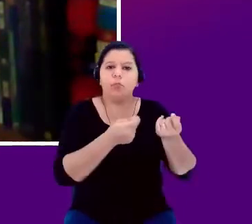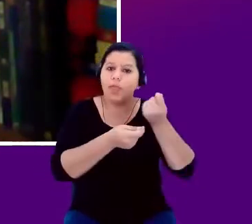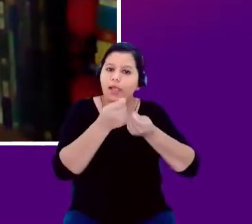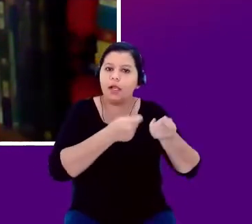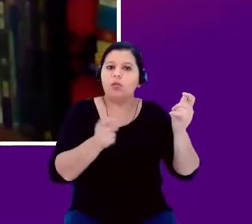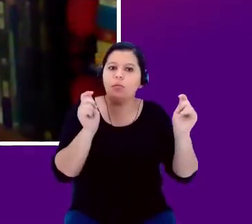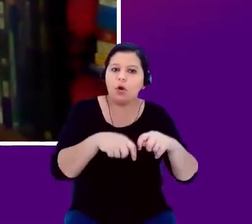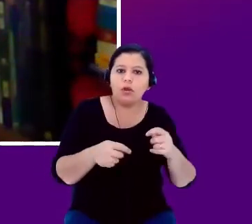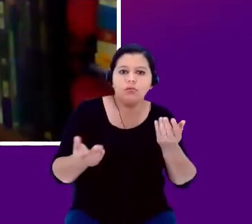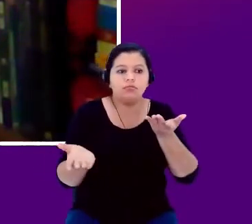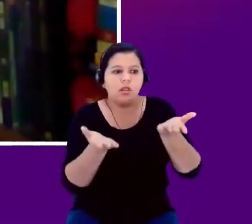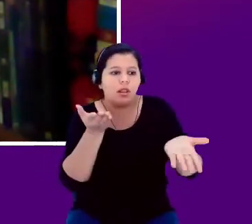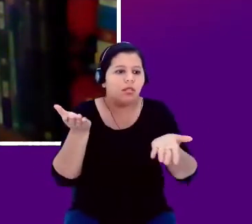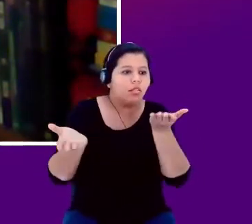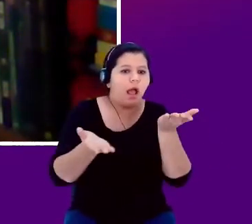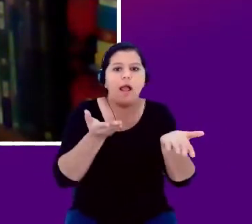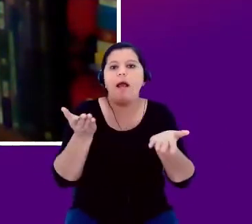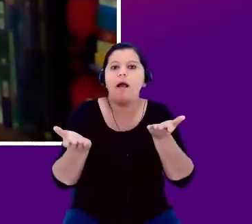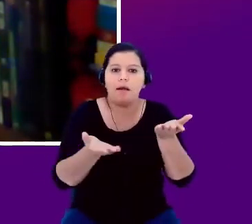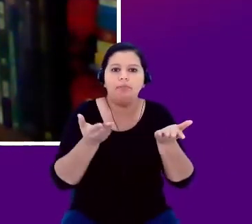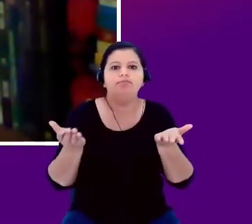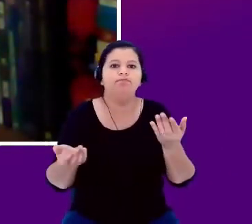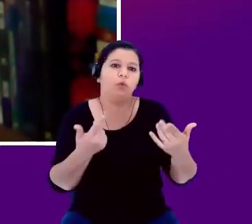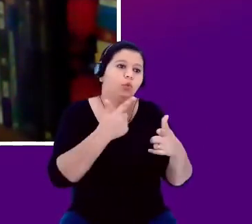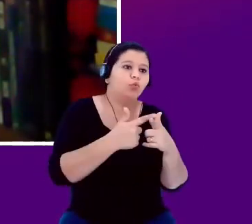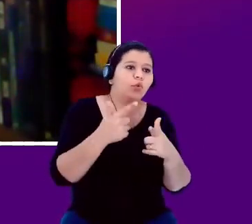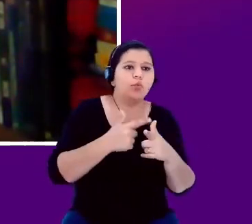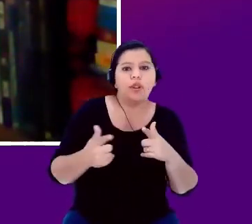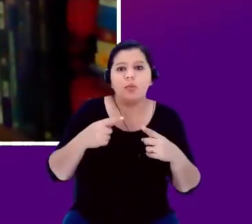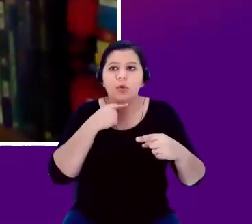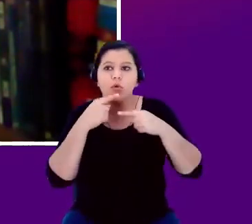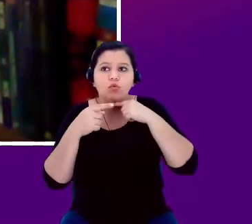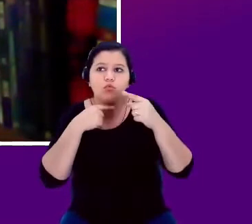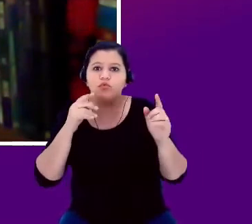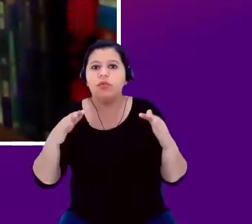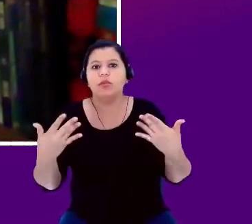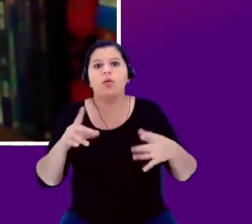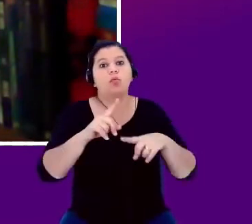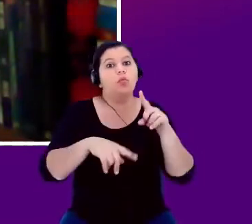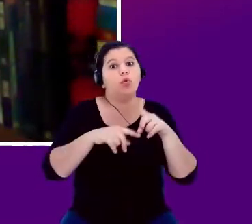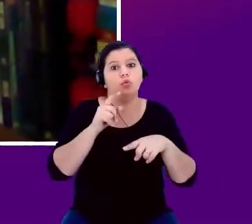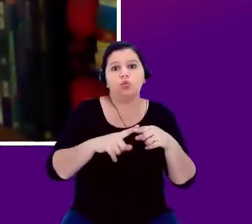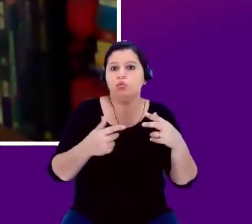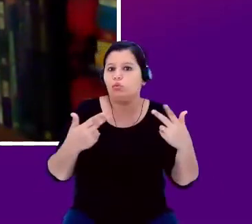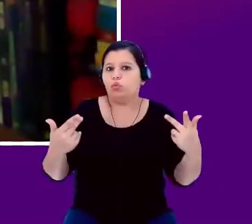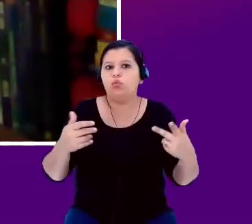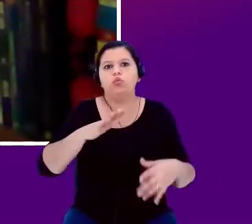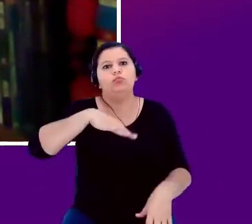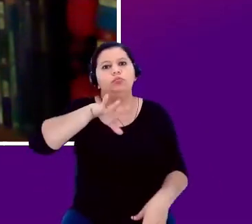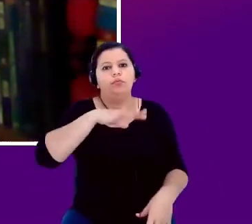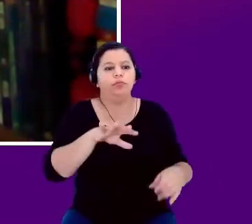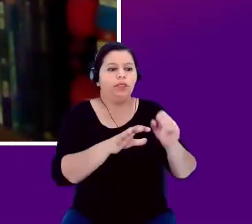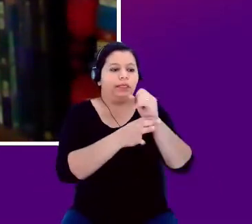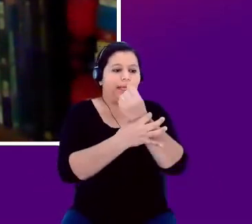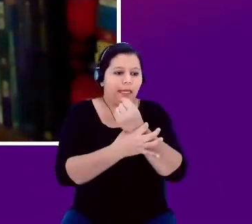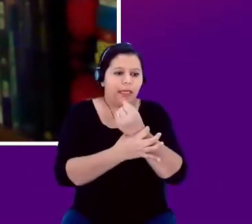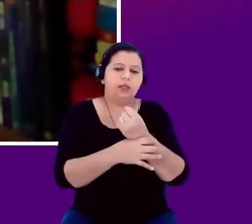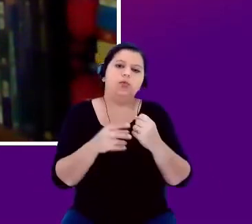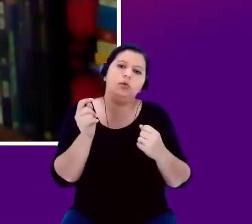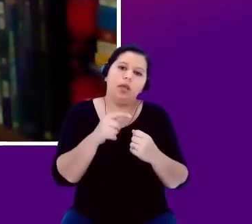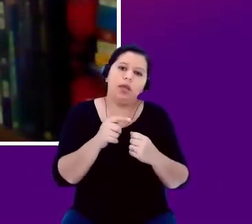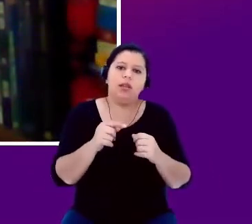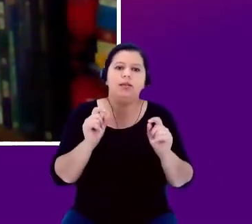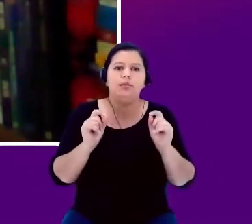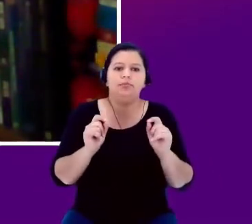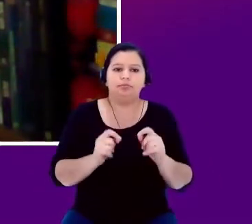lidar com as incertezas, né? Então, os produtos em geral do mercado seguro, do mercado financeiro, ele acaba sendo um produto